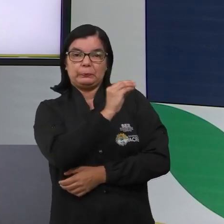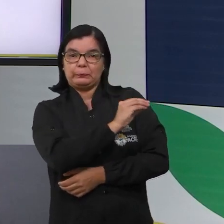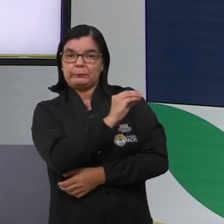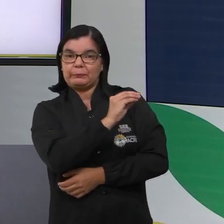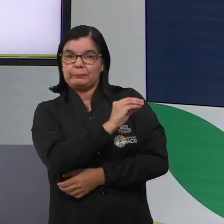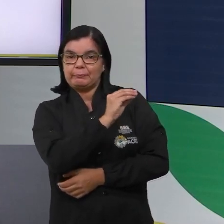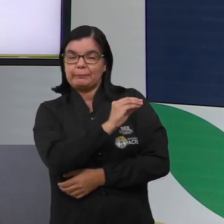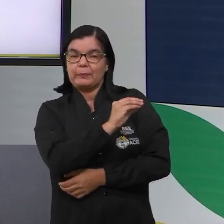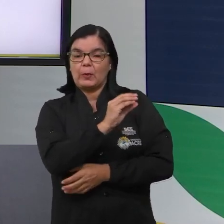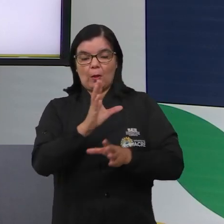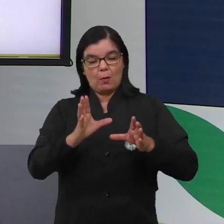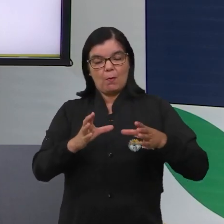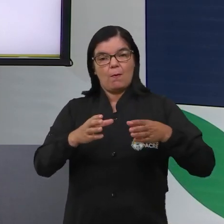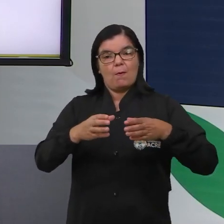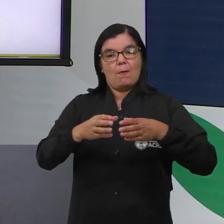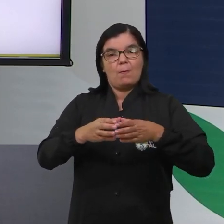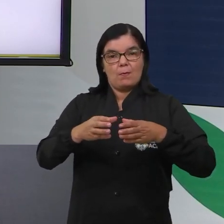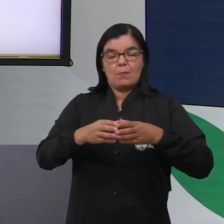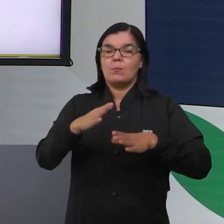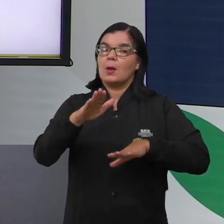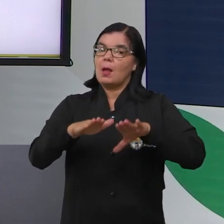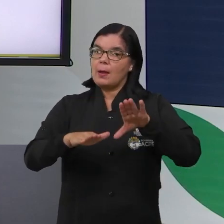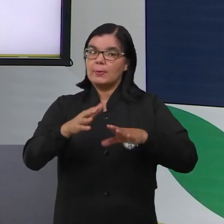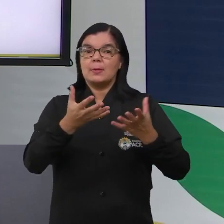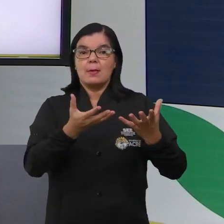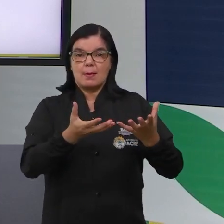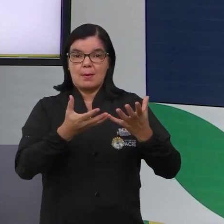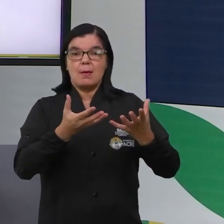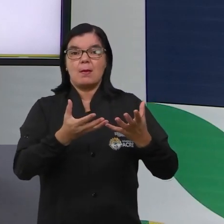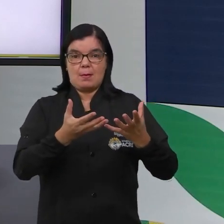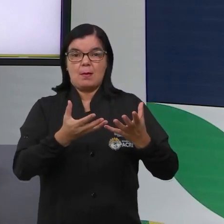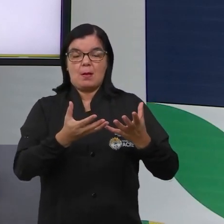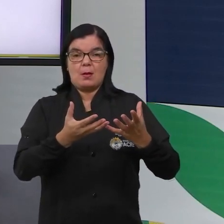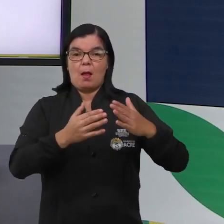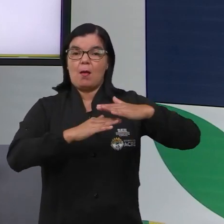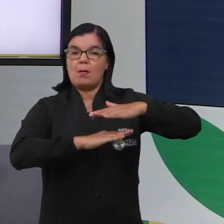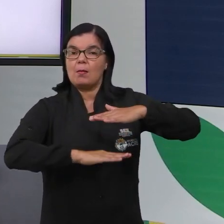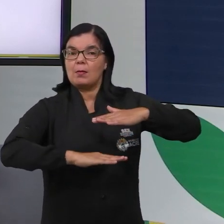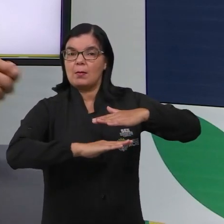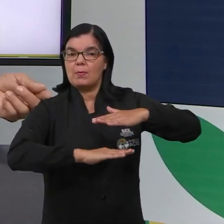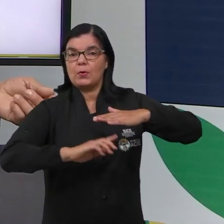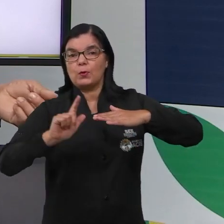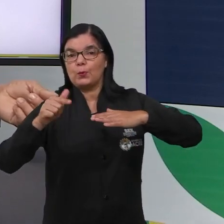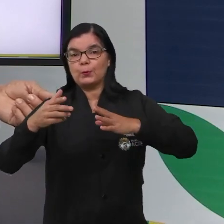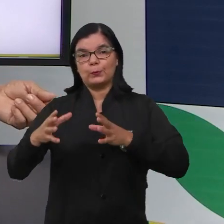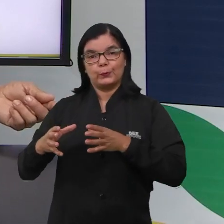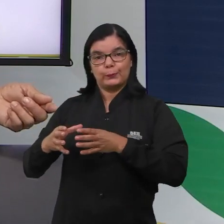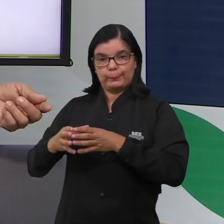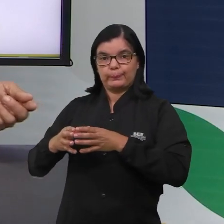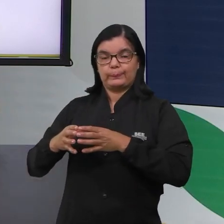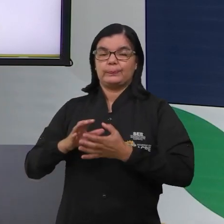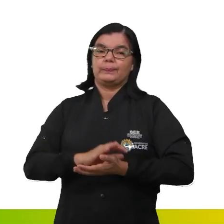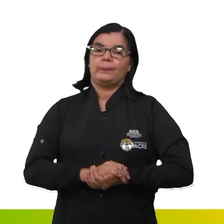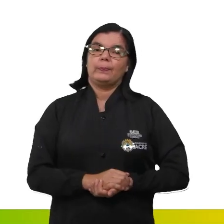discriminação. Um grupo, muitas vezes, querendo inferiorizar o outro grupo.